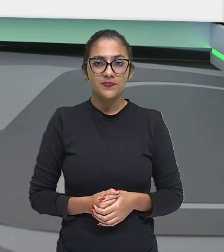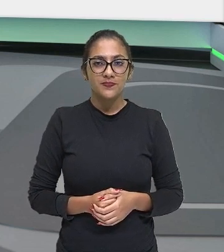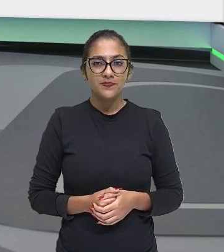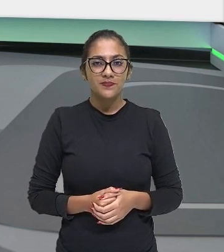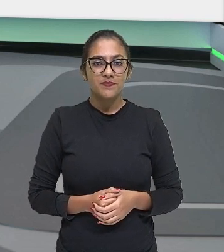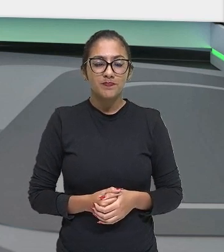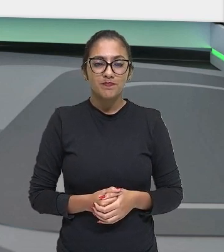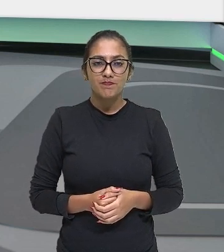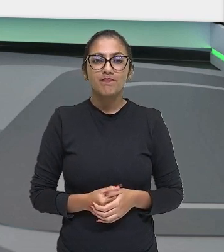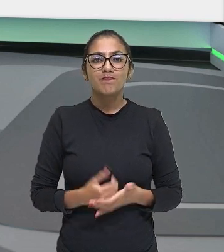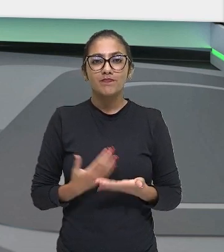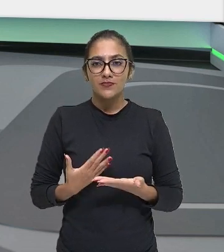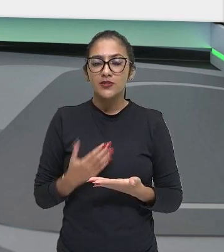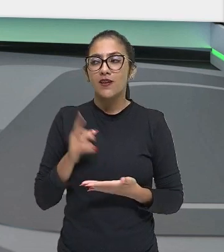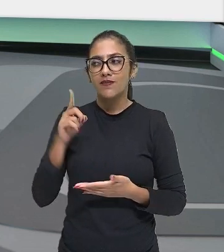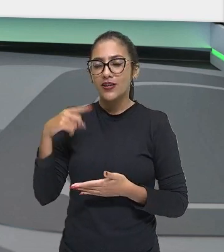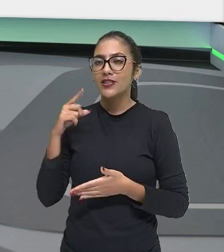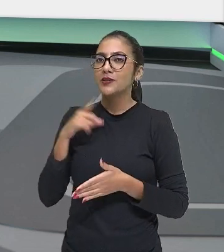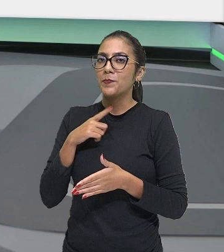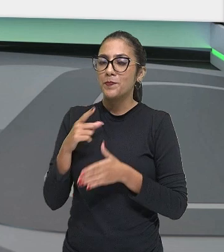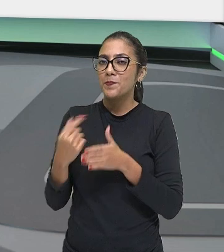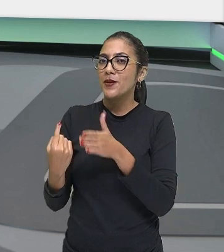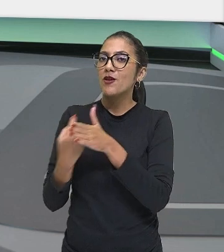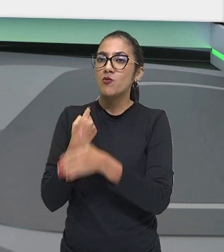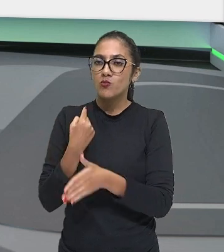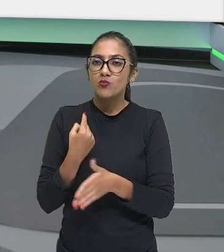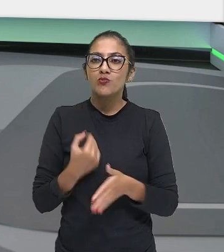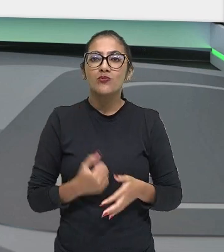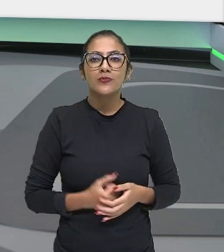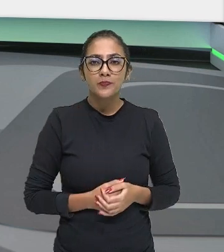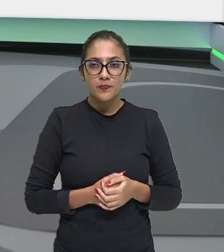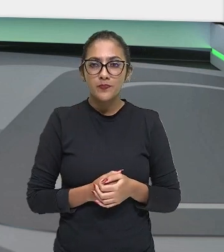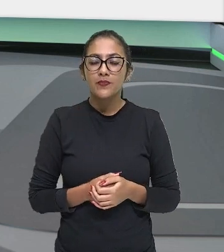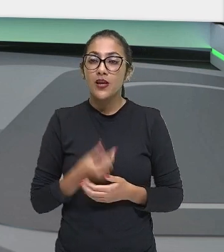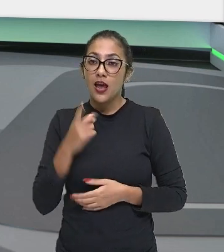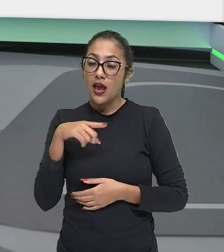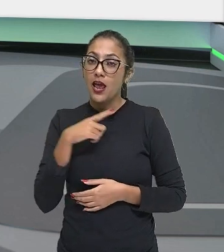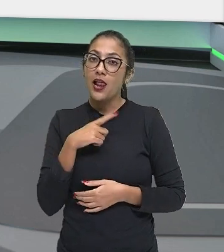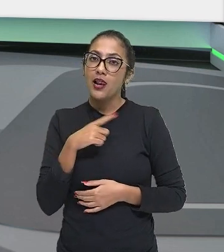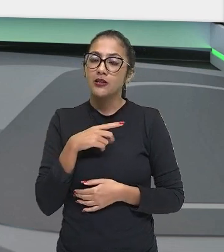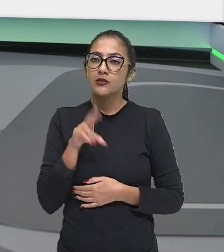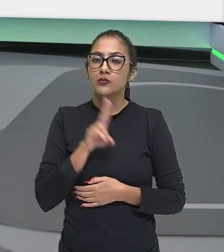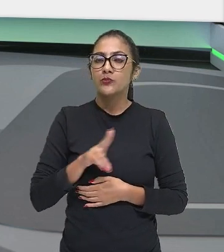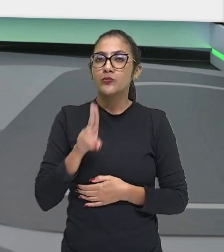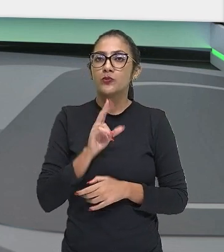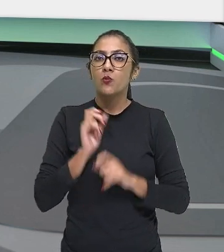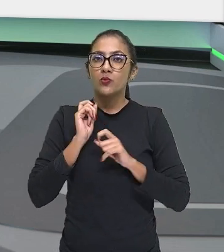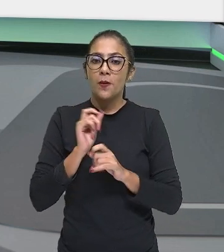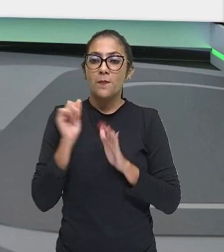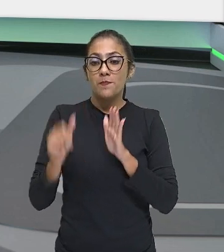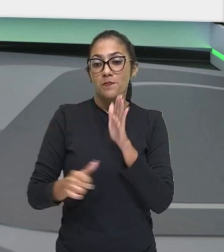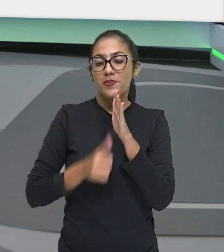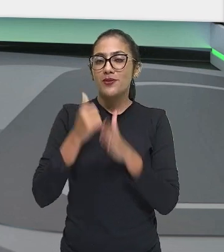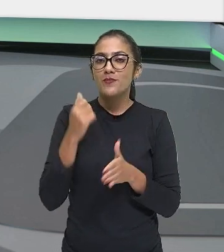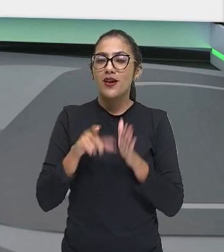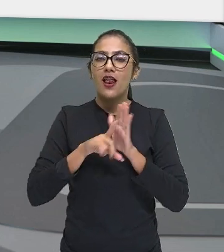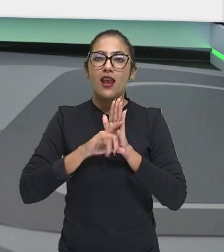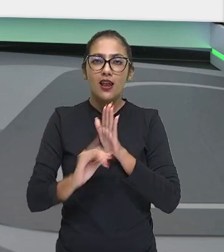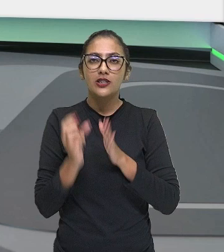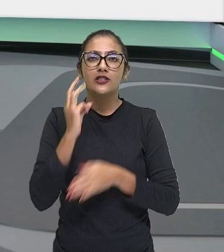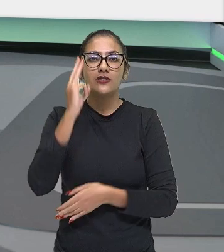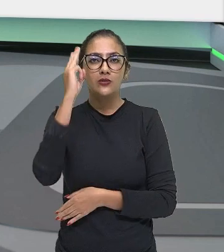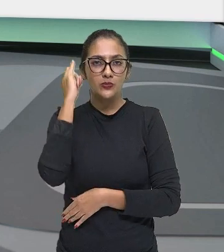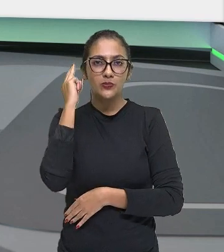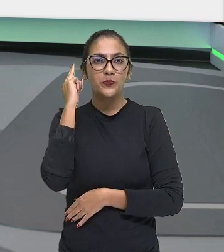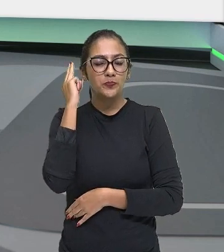Muito bem, olha só esse questionamento da Cecília, que é uma aplicação da primeira lei de Newton,